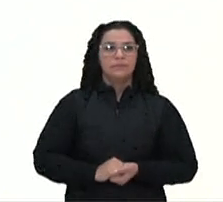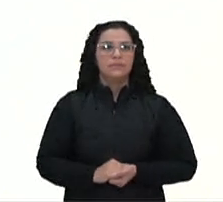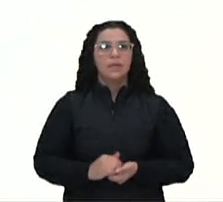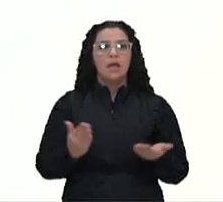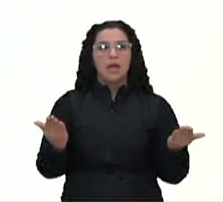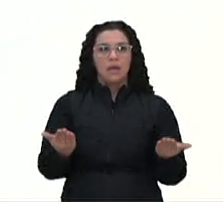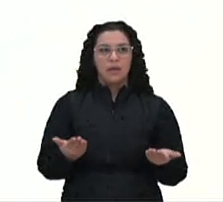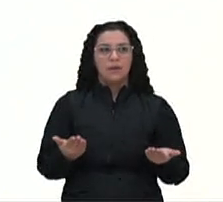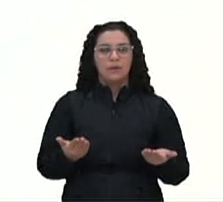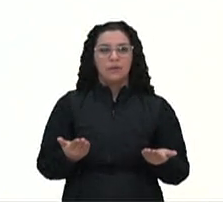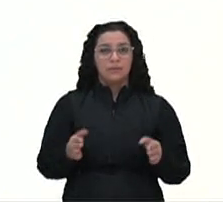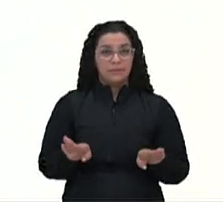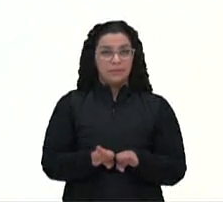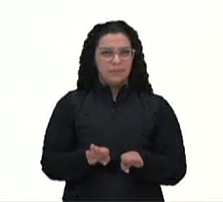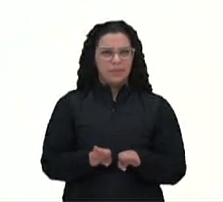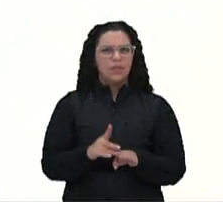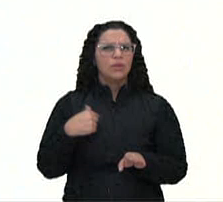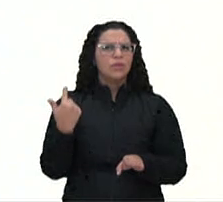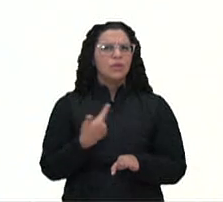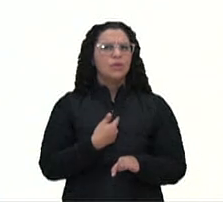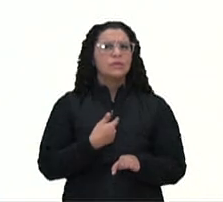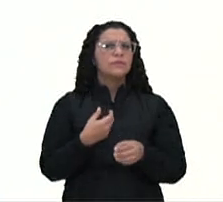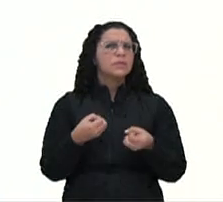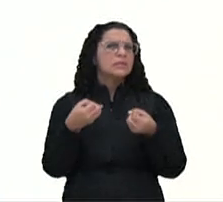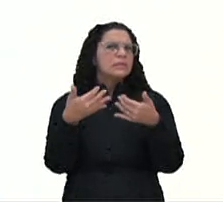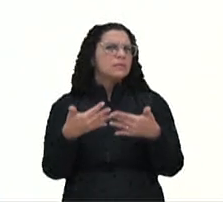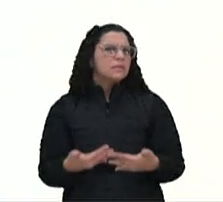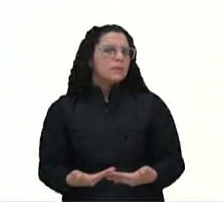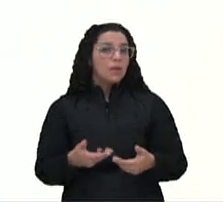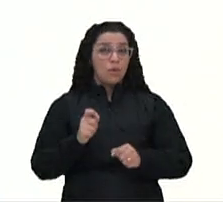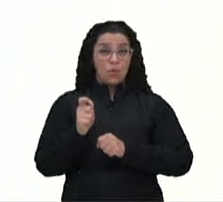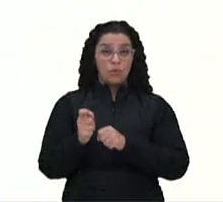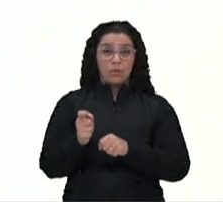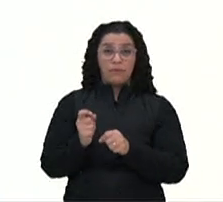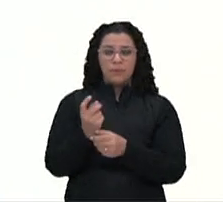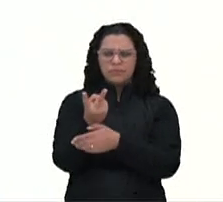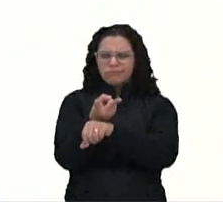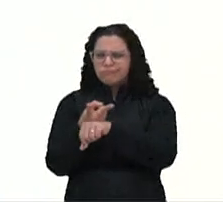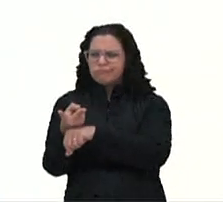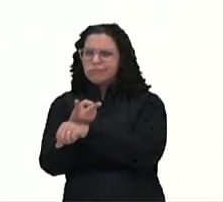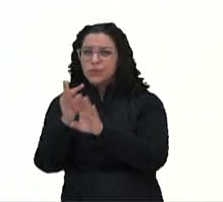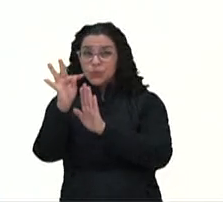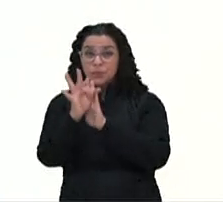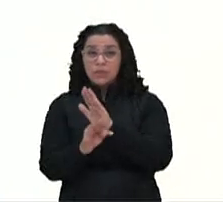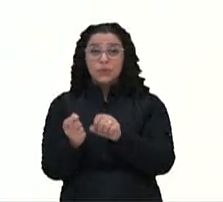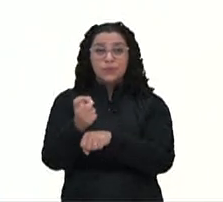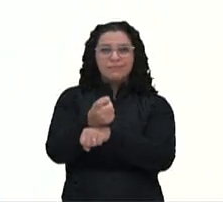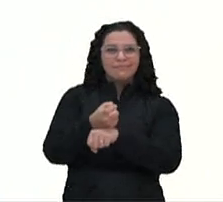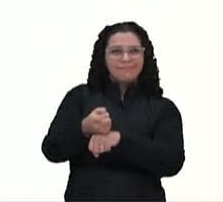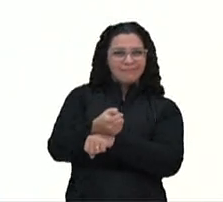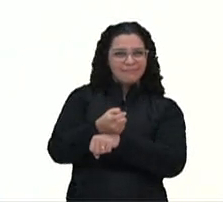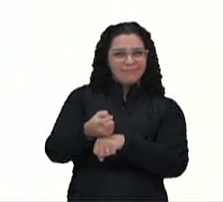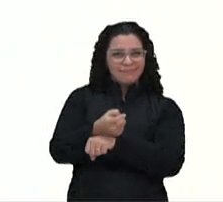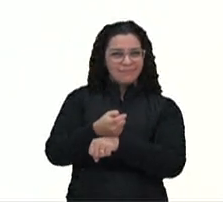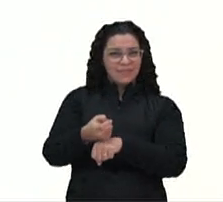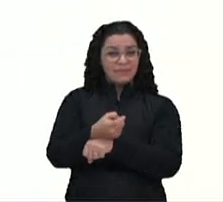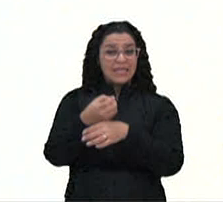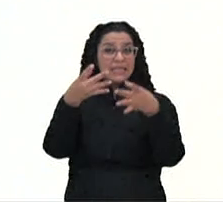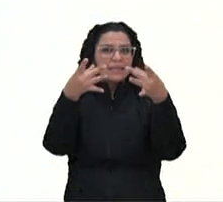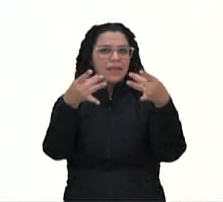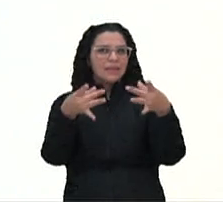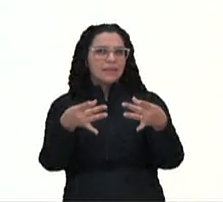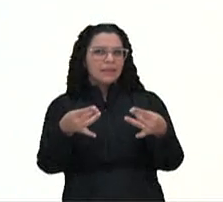Write the adjectives that describes. Eu quero que você também procure no texto os adjetivos que estão descrevendo as